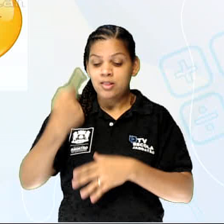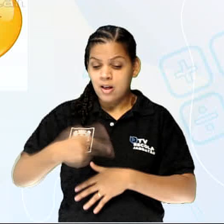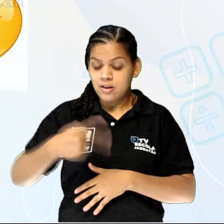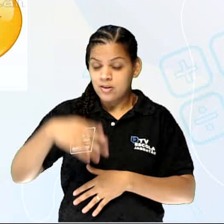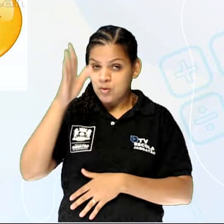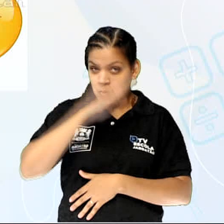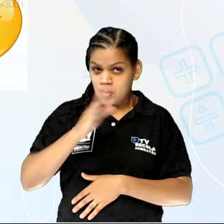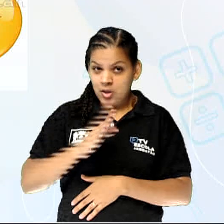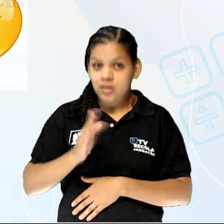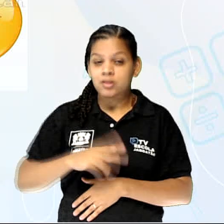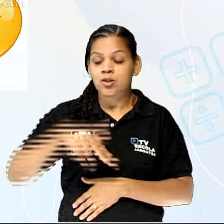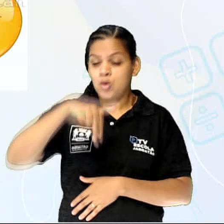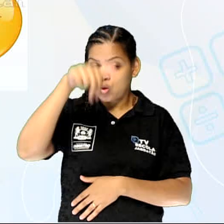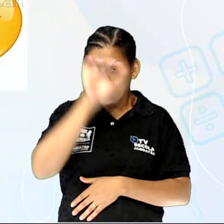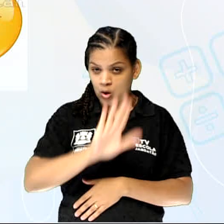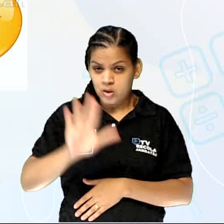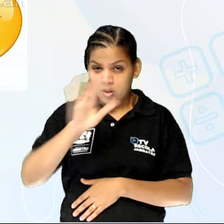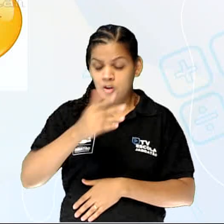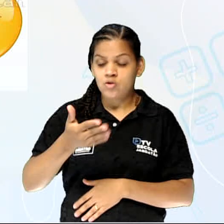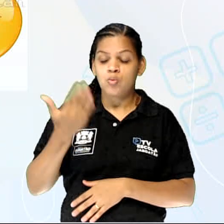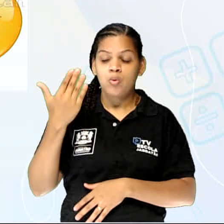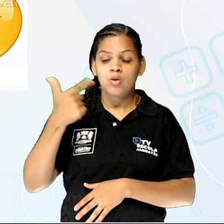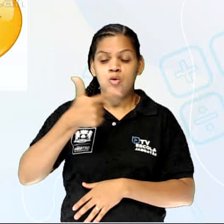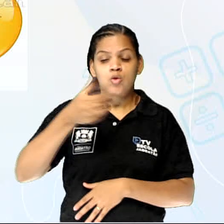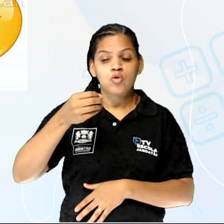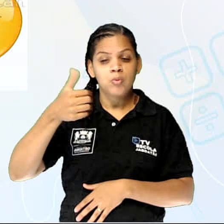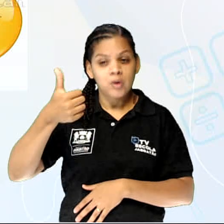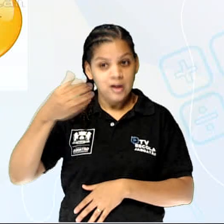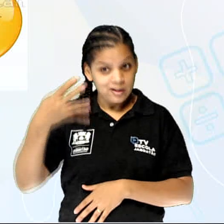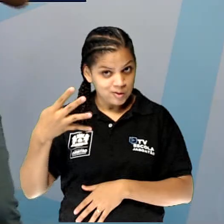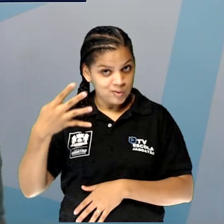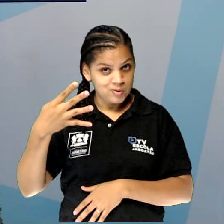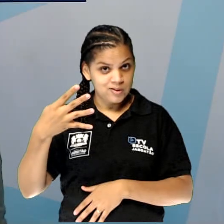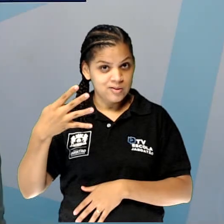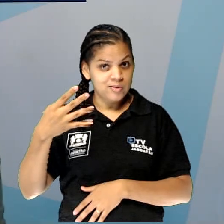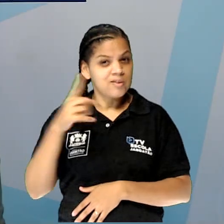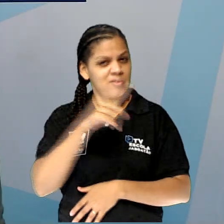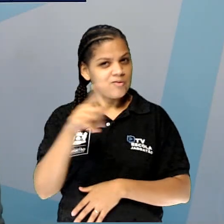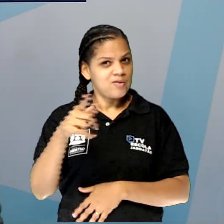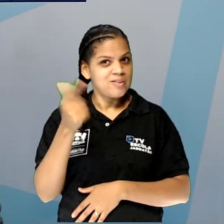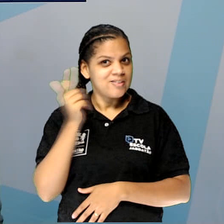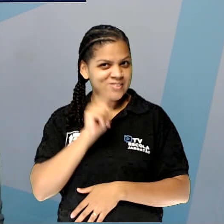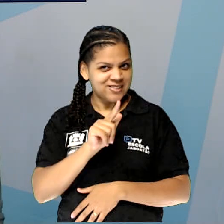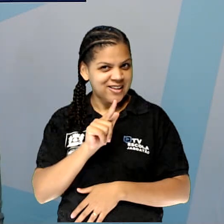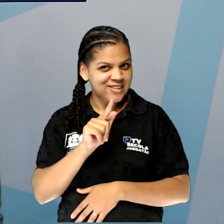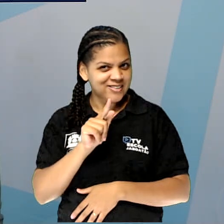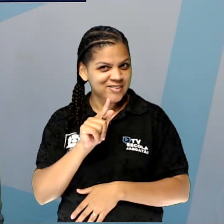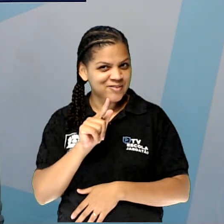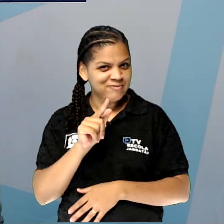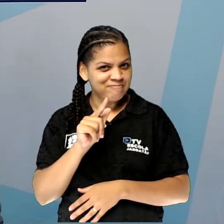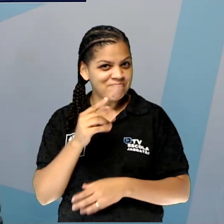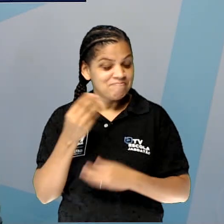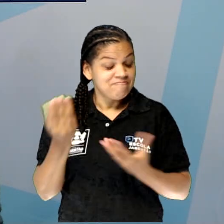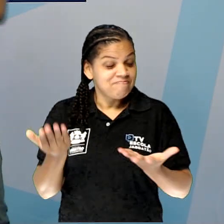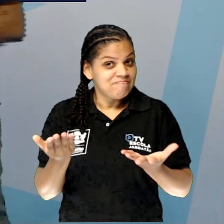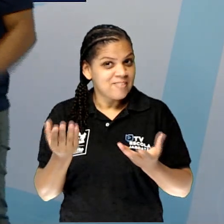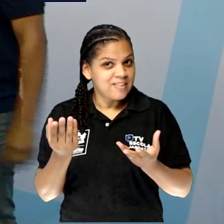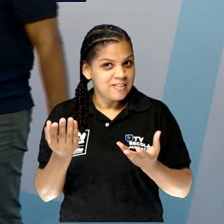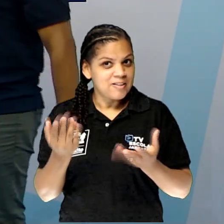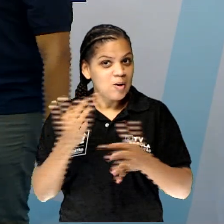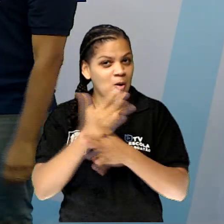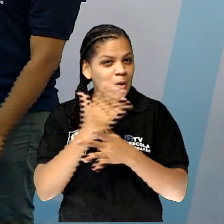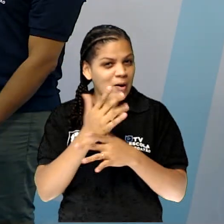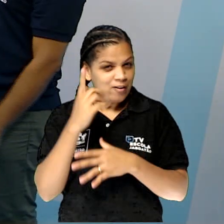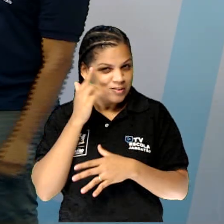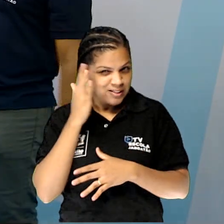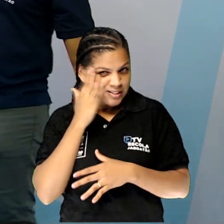nesta cidade do Nordeste, no ano de 2014. E aí, será que você já desconfia, estudante, que lugar é esse? Então, eu vou